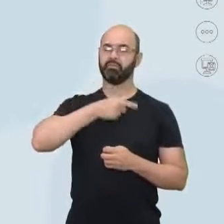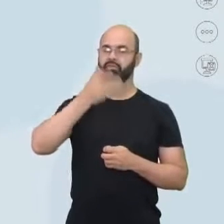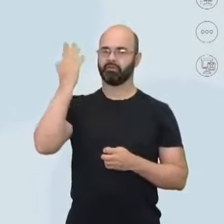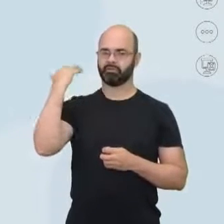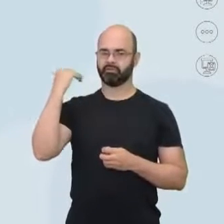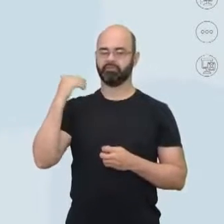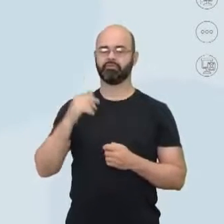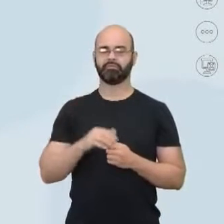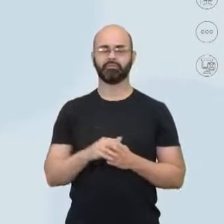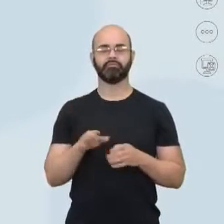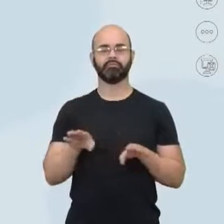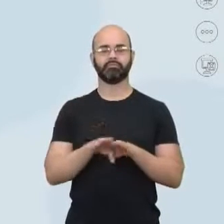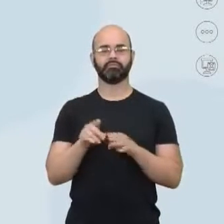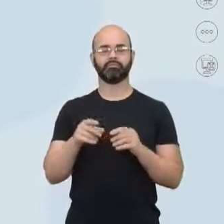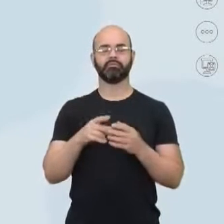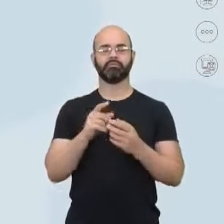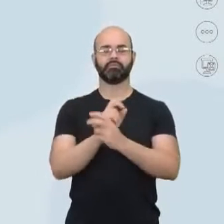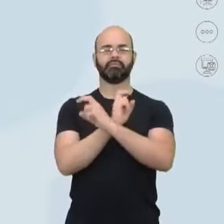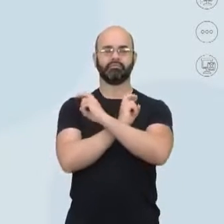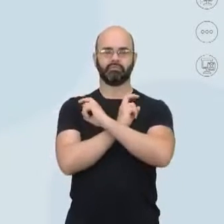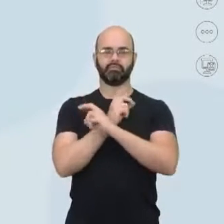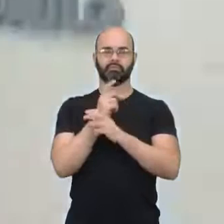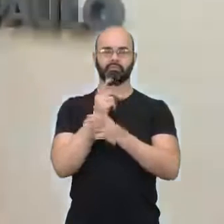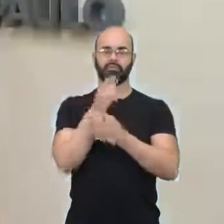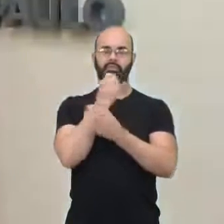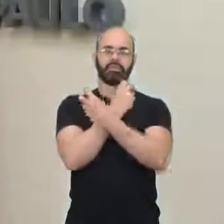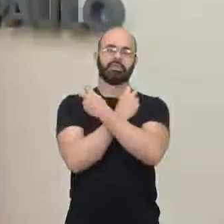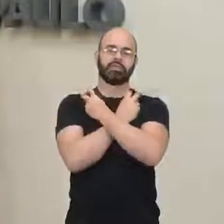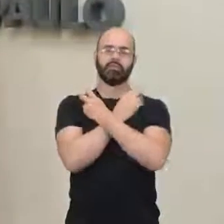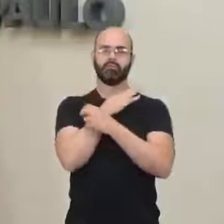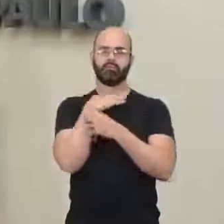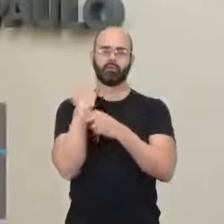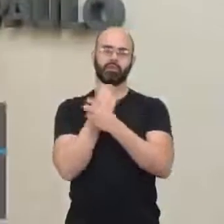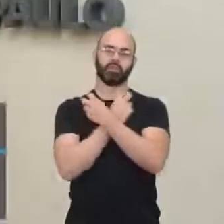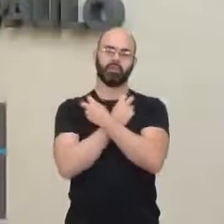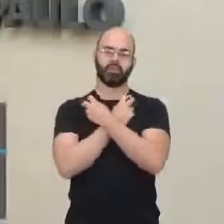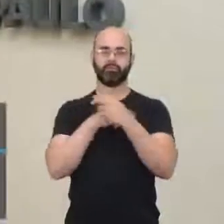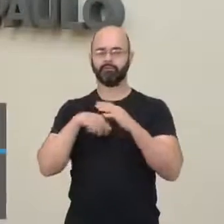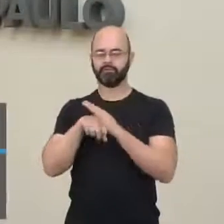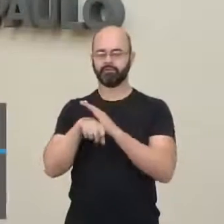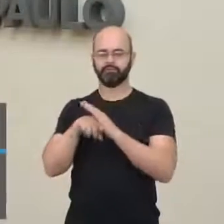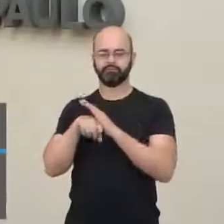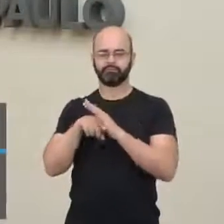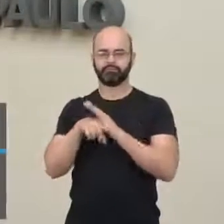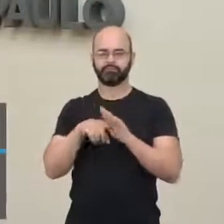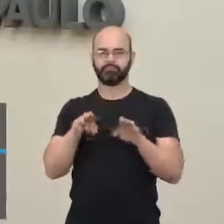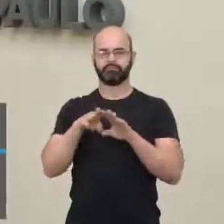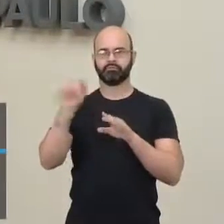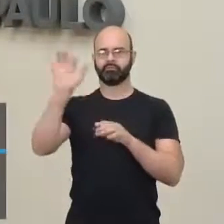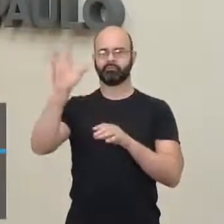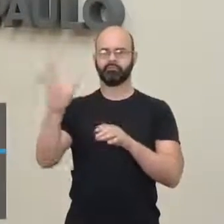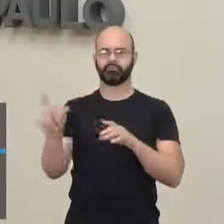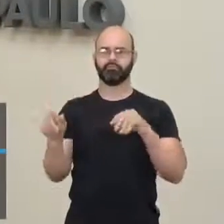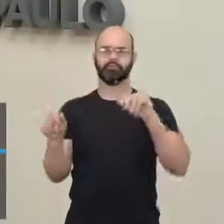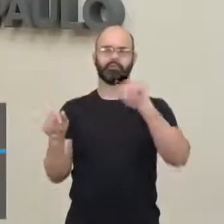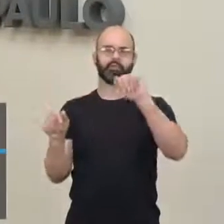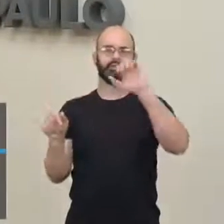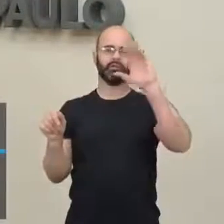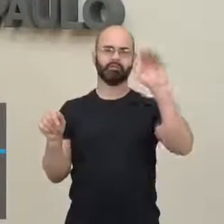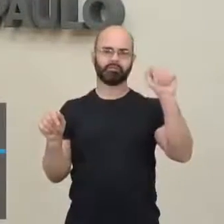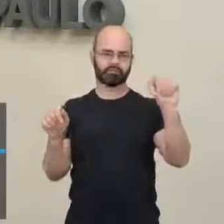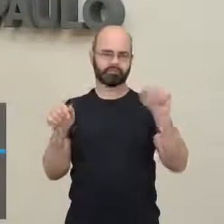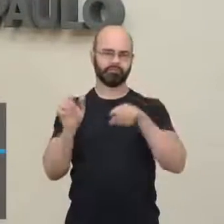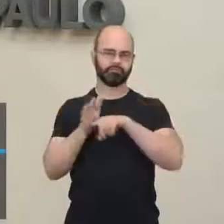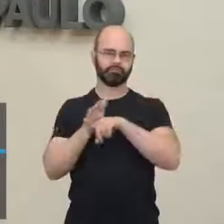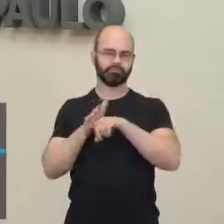dos fósseis que ele estudou, fósseis parecidos aí da América até da região da Ásia, tá certo? E aí